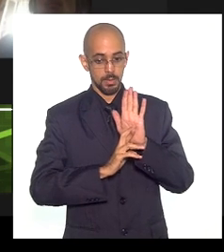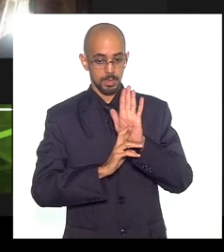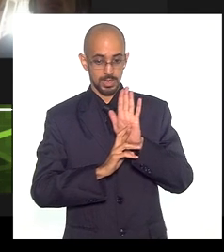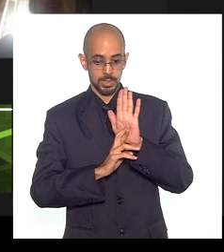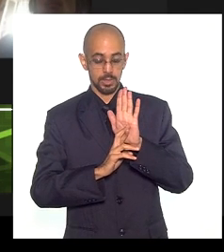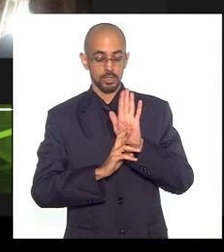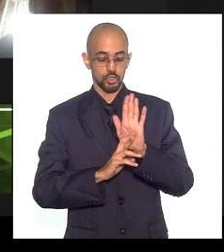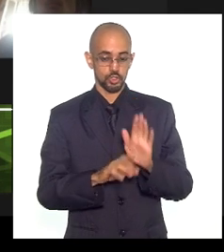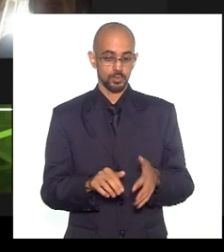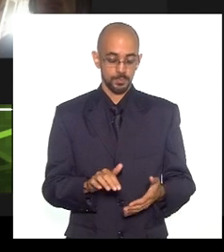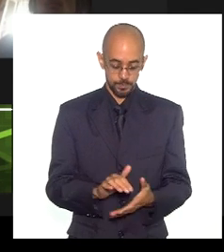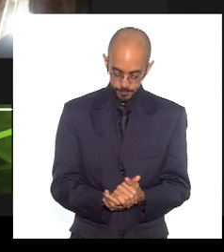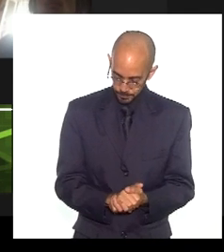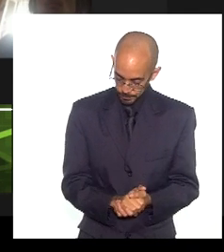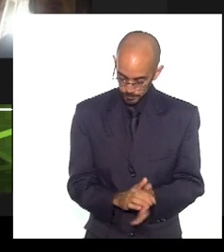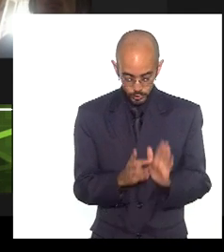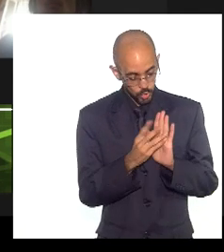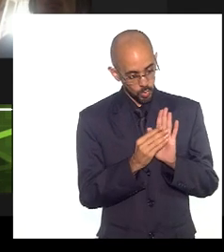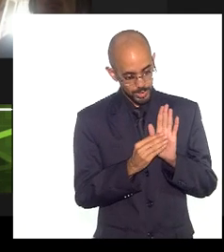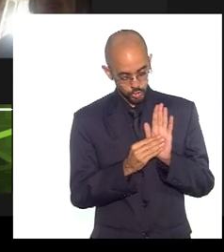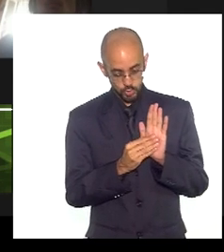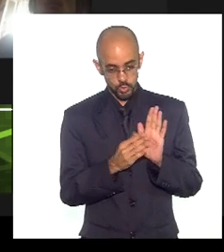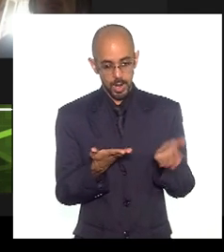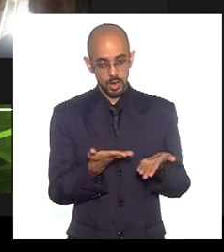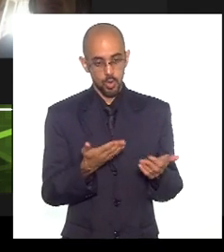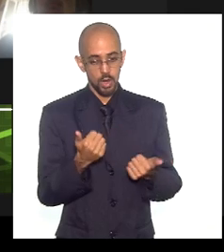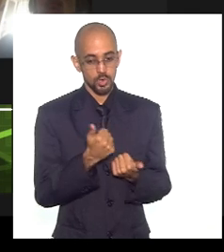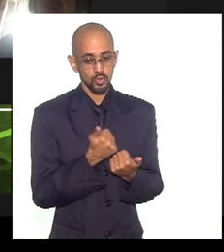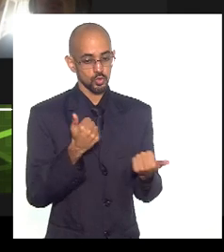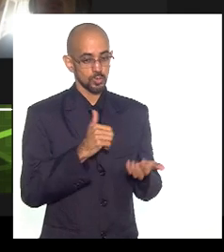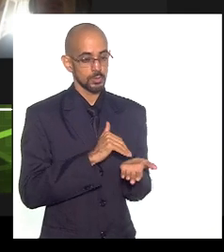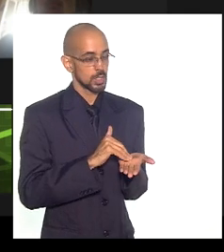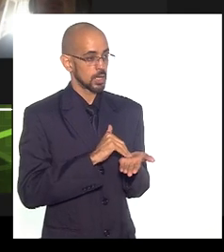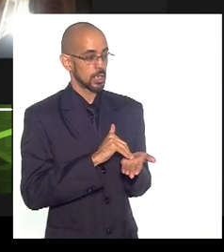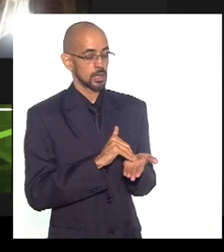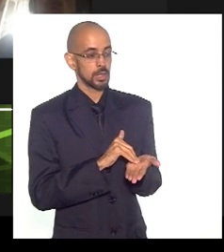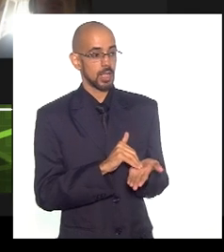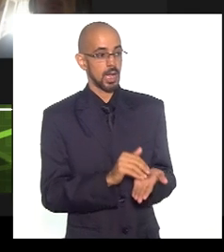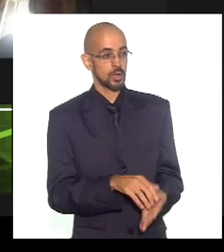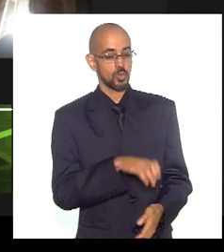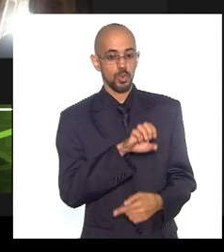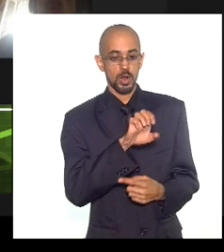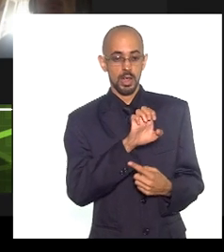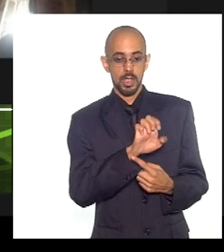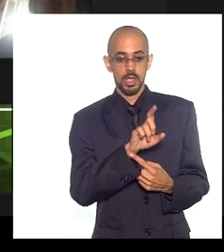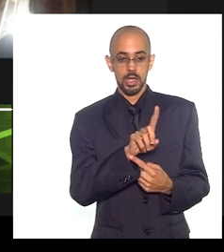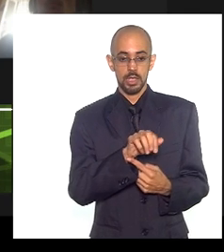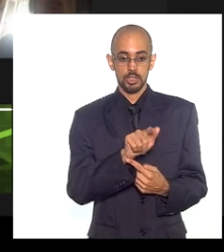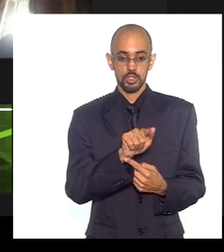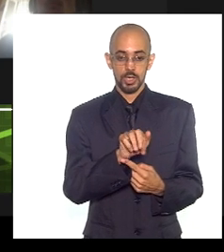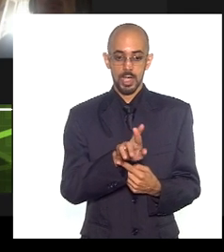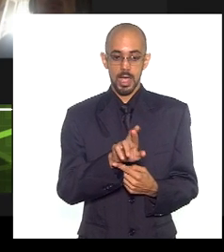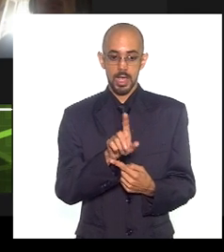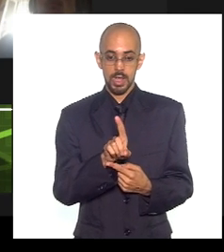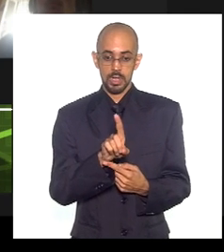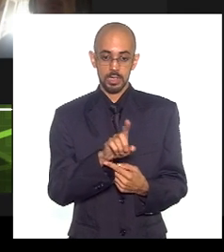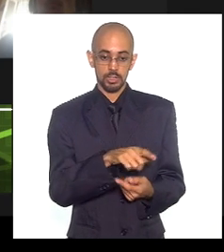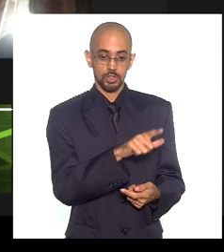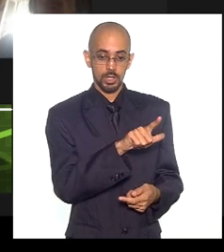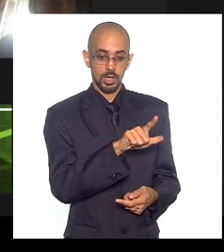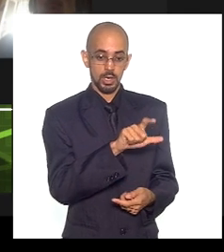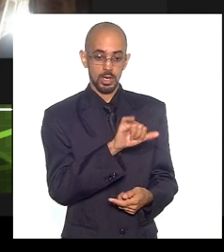representação. Bom, eu passo a palavra ao subsecretário Edgar Leite para a sua intervenção inicial.